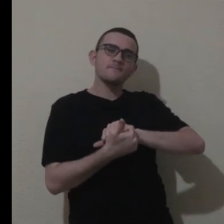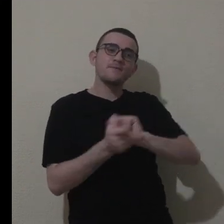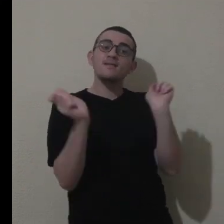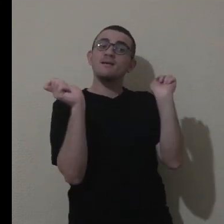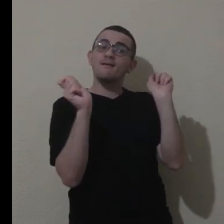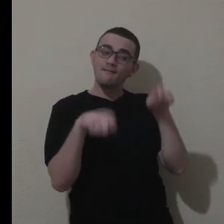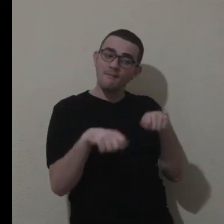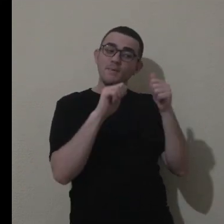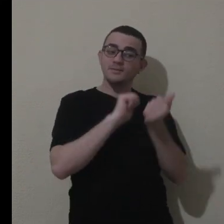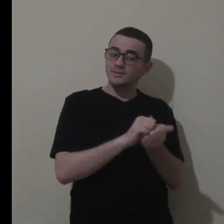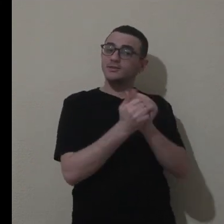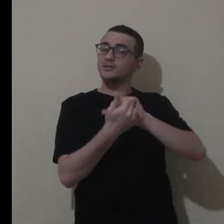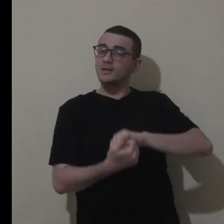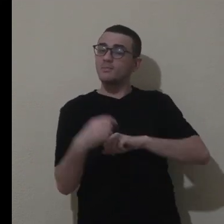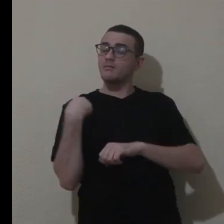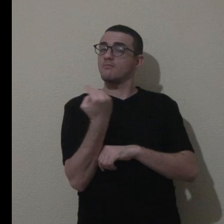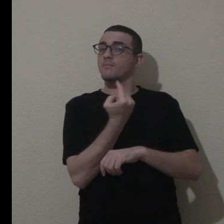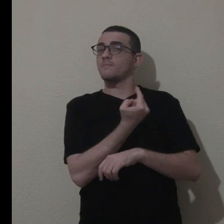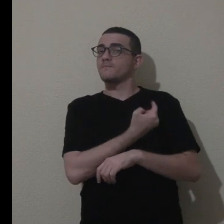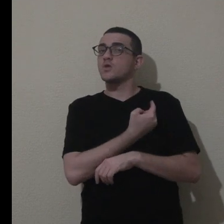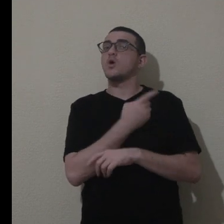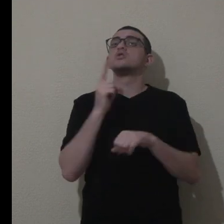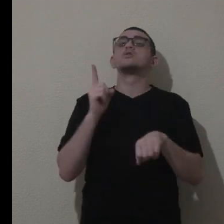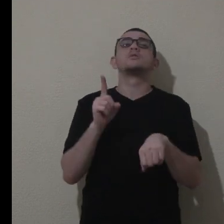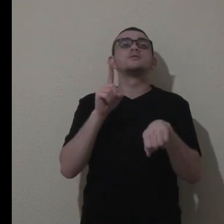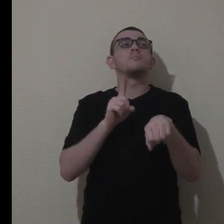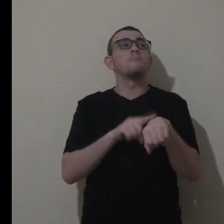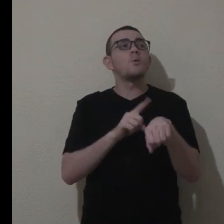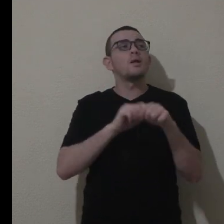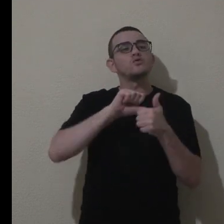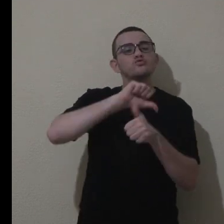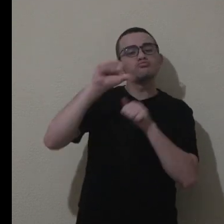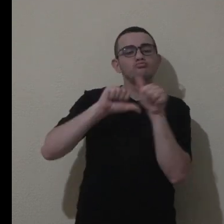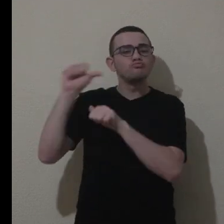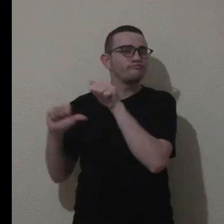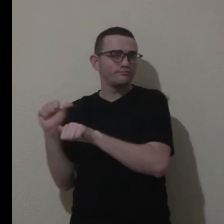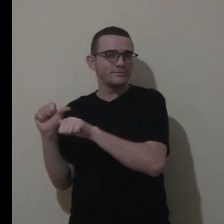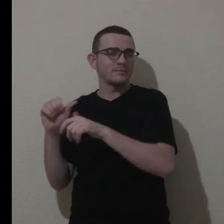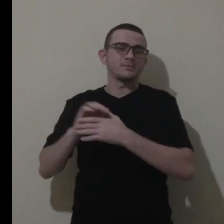né? A capacidade adaptativa nossa frente a essas mudanças de cenário.